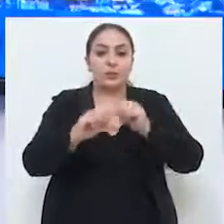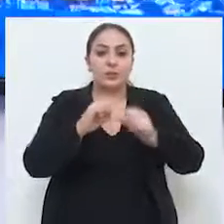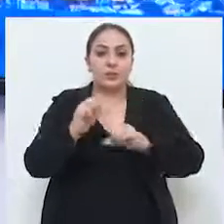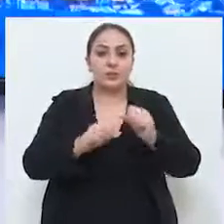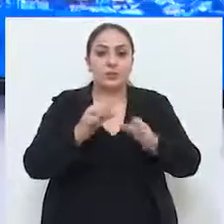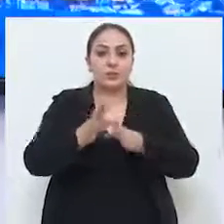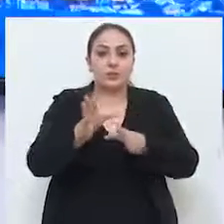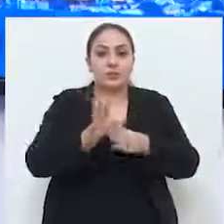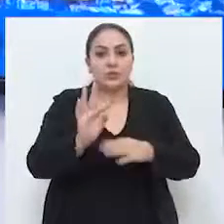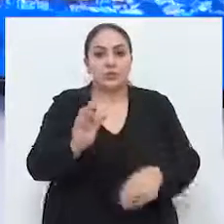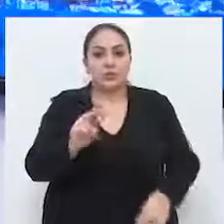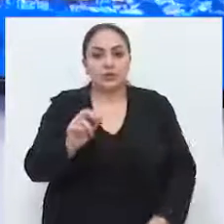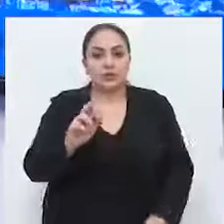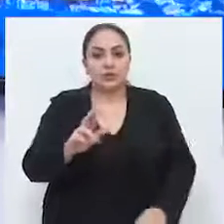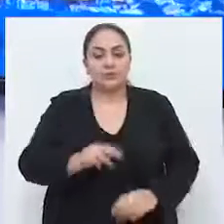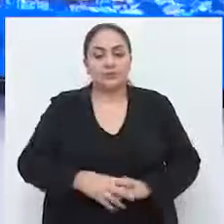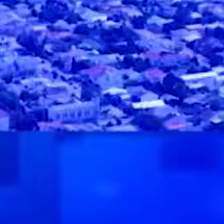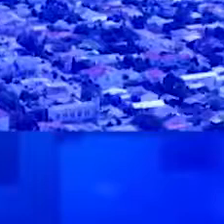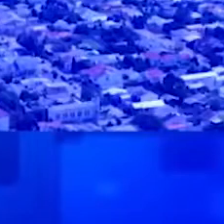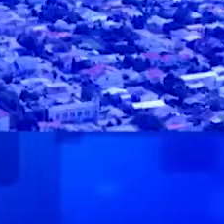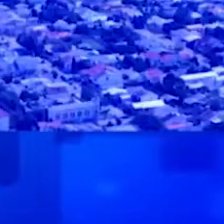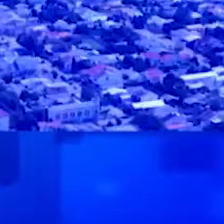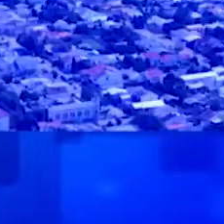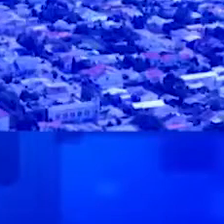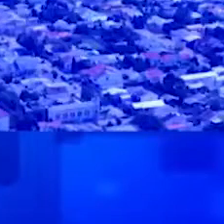a alteração do Conselho Tutelar.